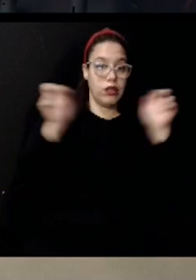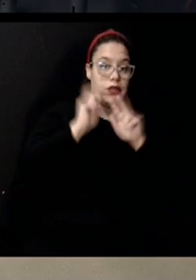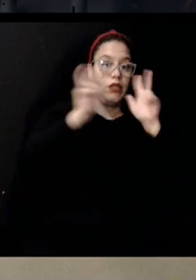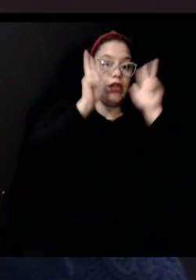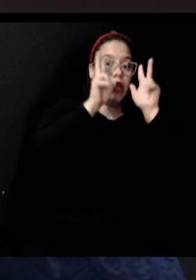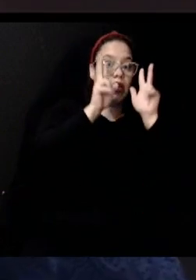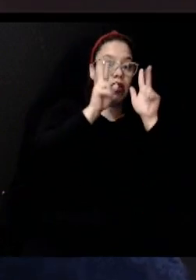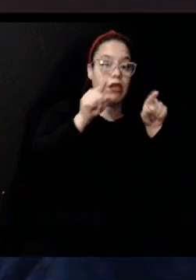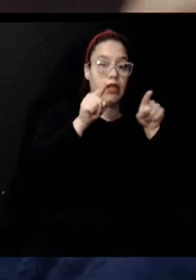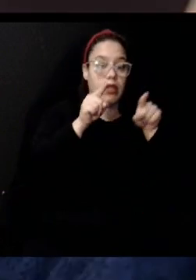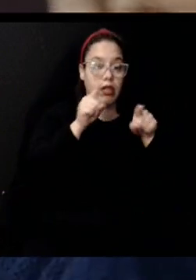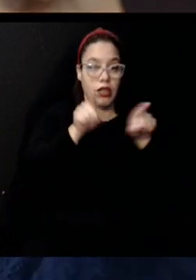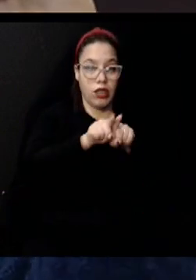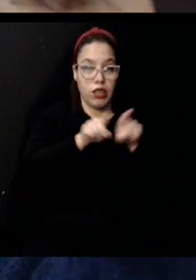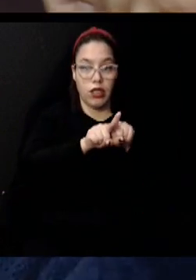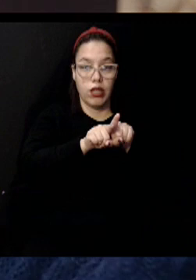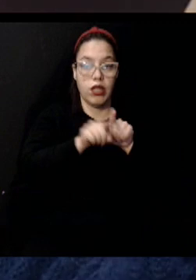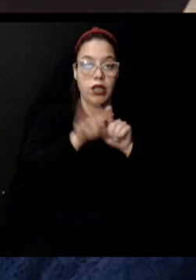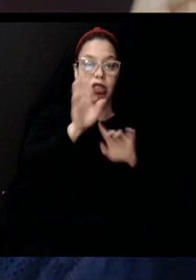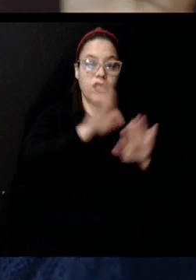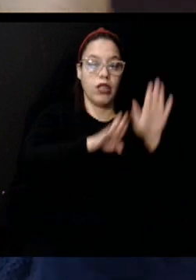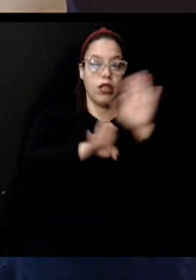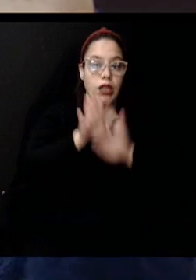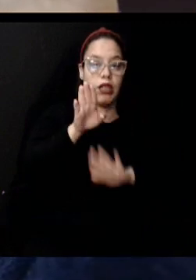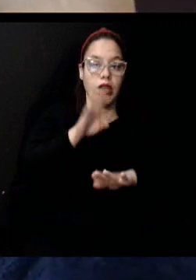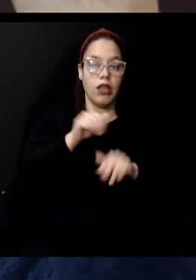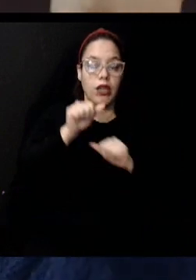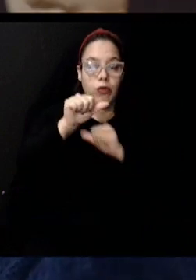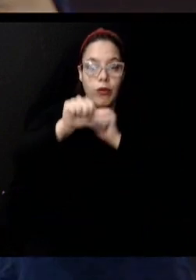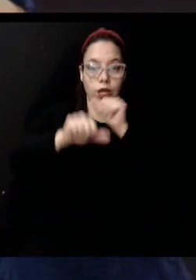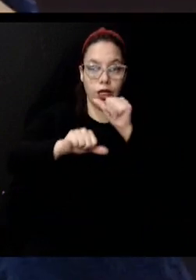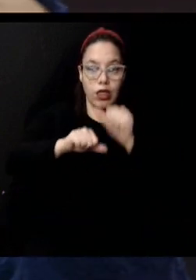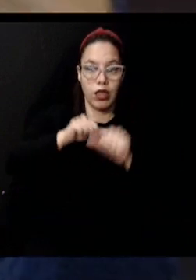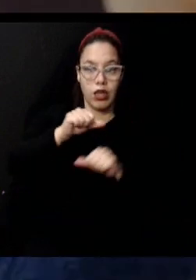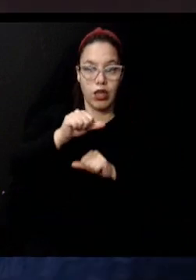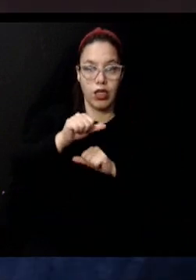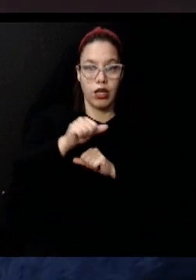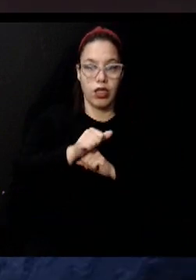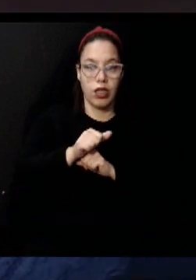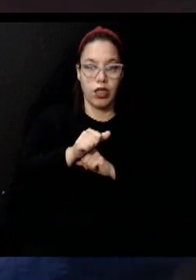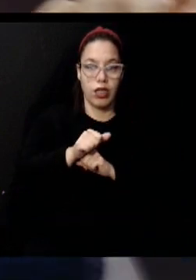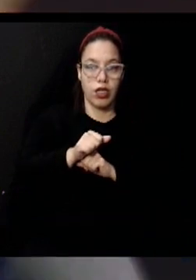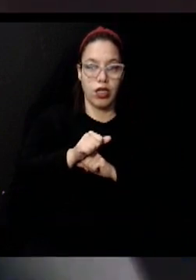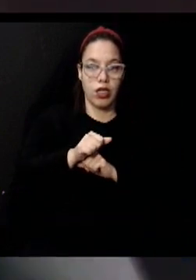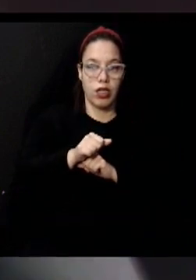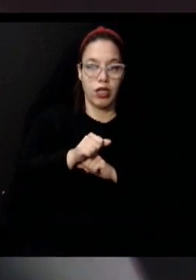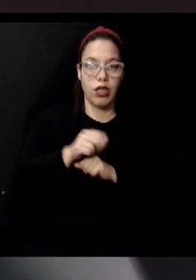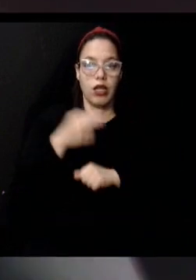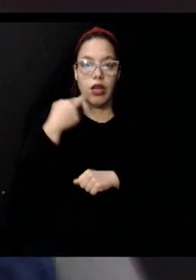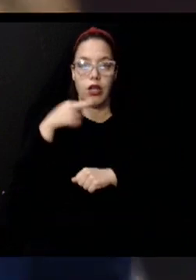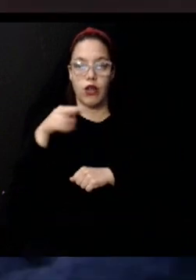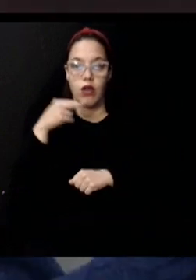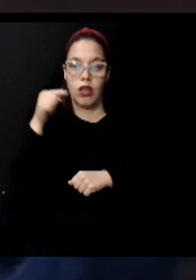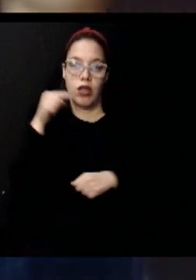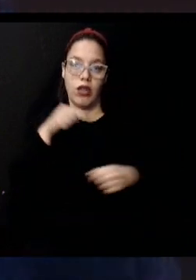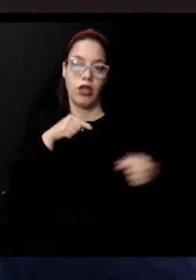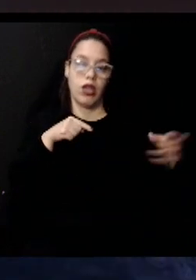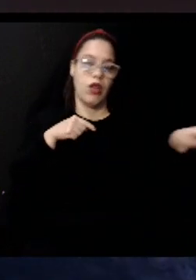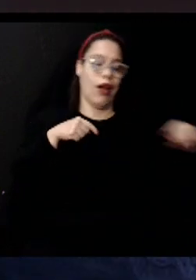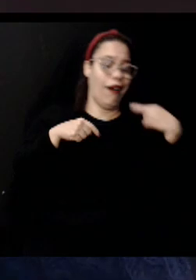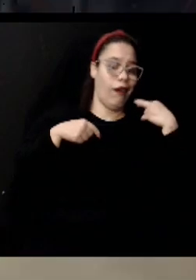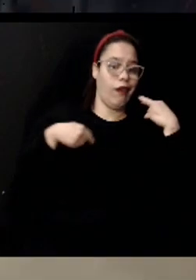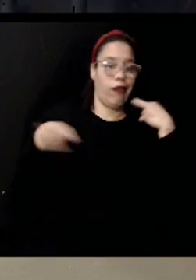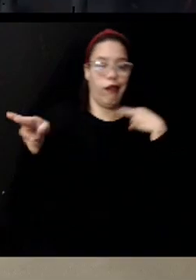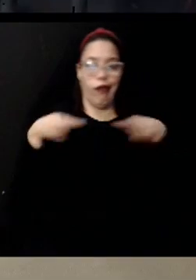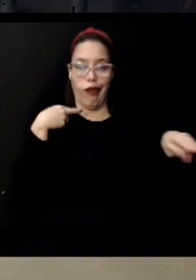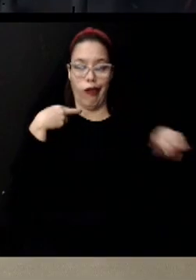também a gente tem que tomar cuidado para não virar arma na mão de um e do outro. Eu reclamo de cá, você reclama de lá e começa Mas daí e